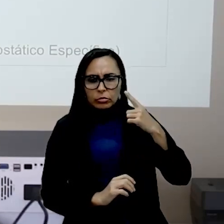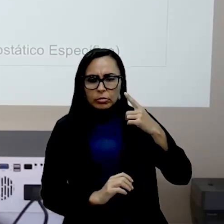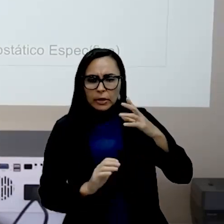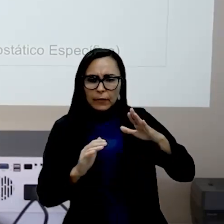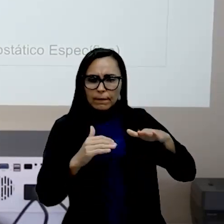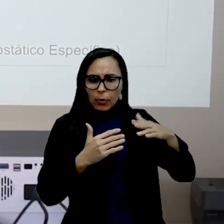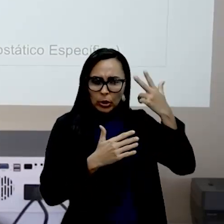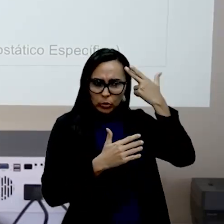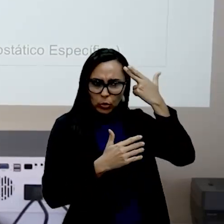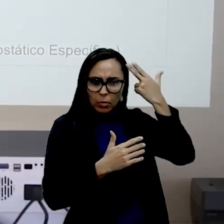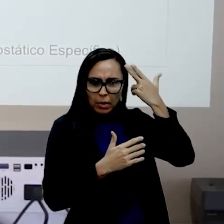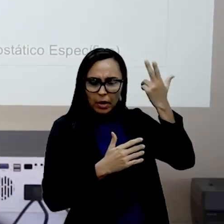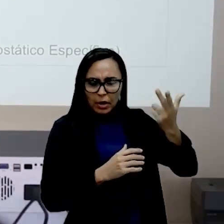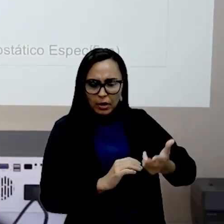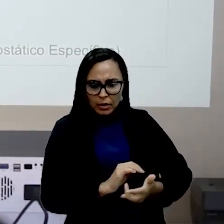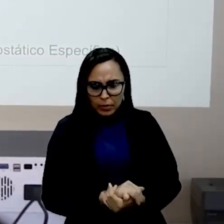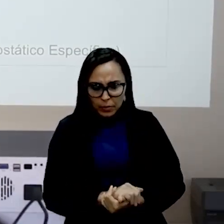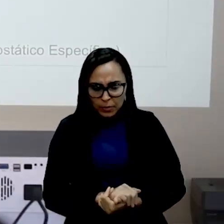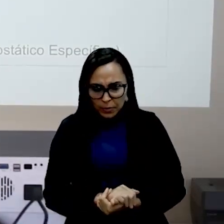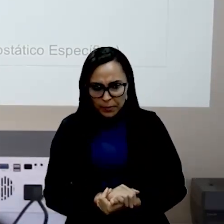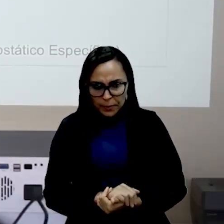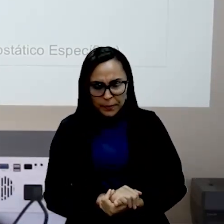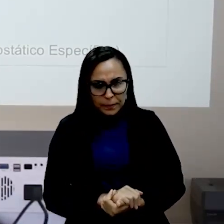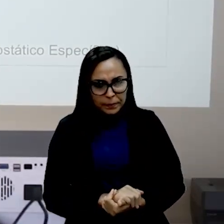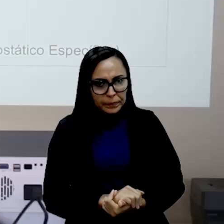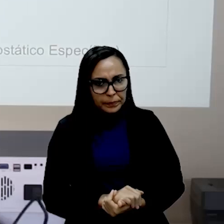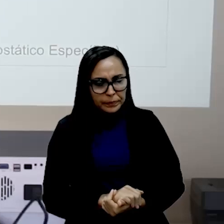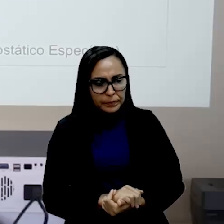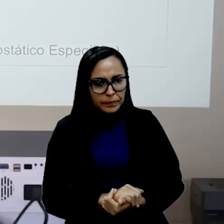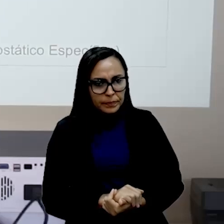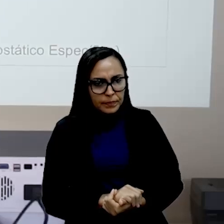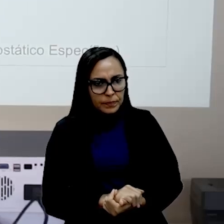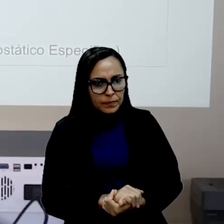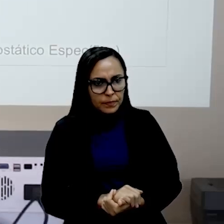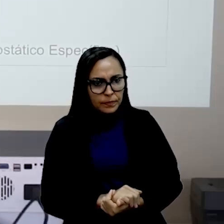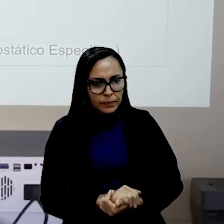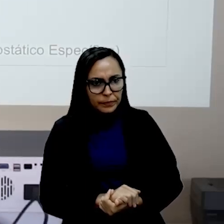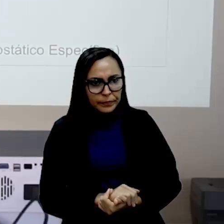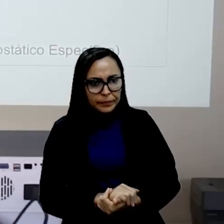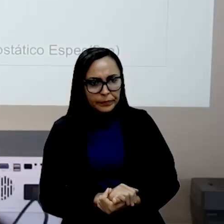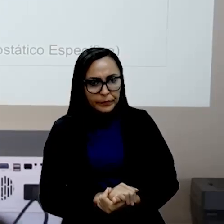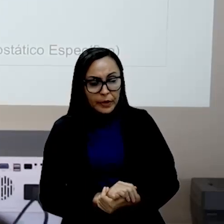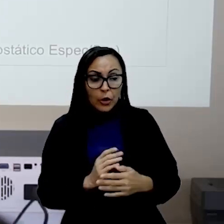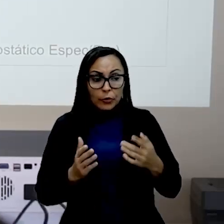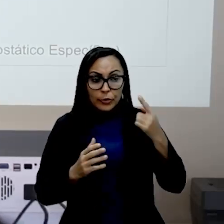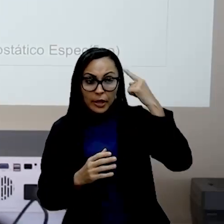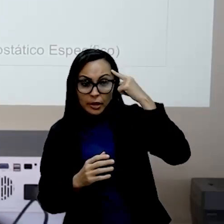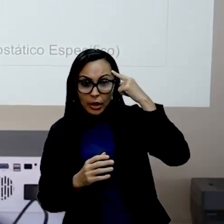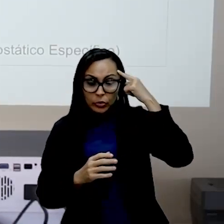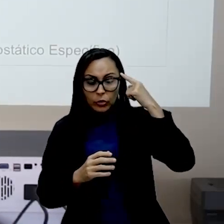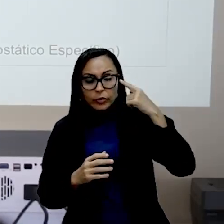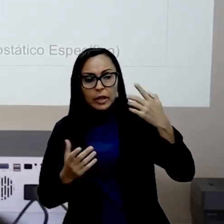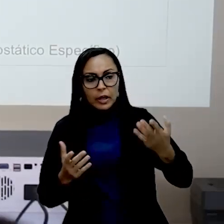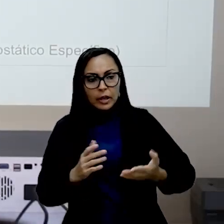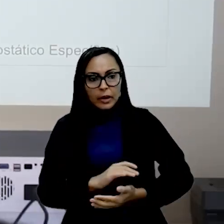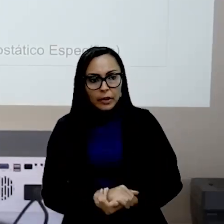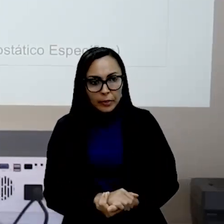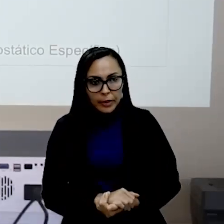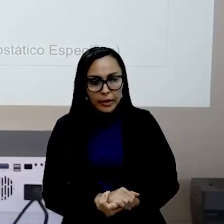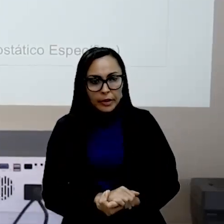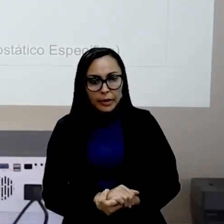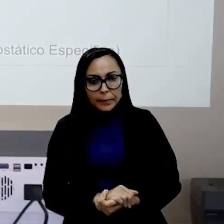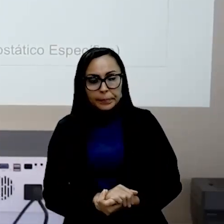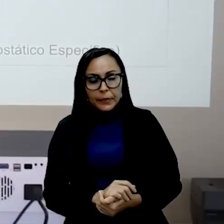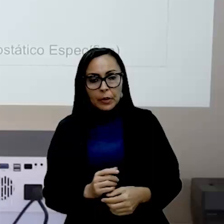normal. Não tem nada a ver com esse criança. Fiquei na dúvida, realmente, porque as máquinas elas evoluíram muito. E aí,